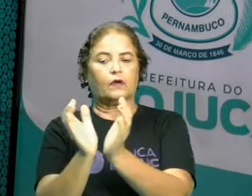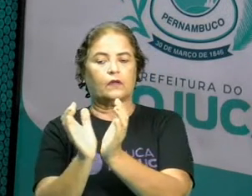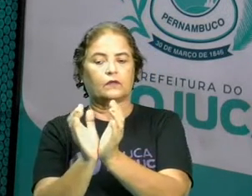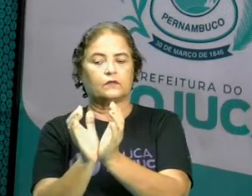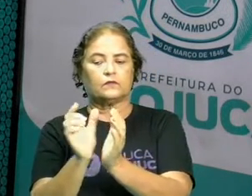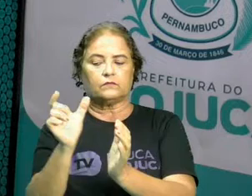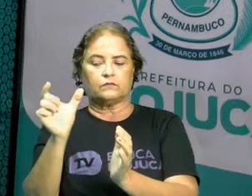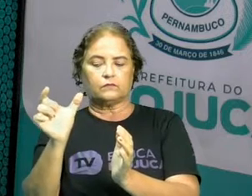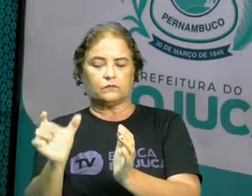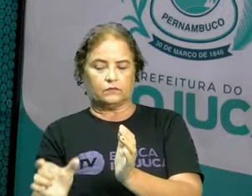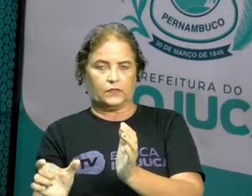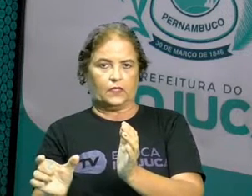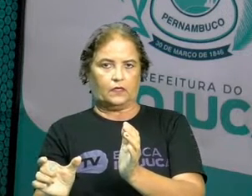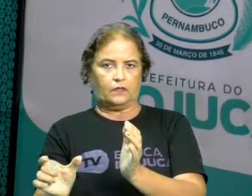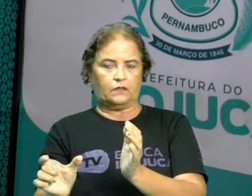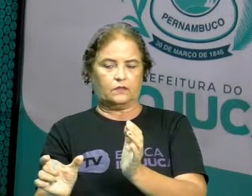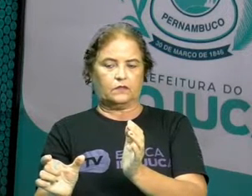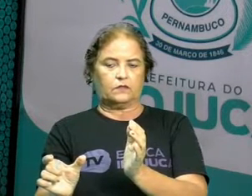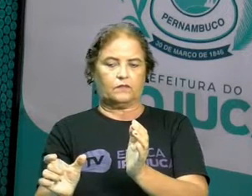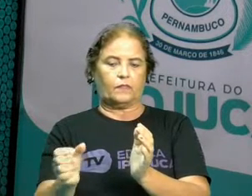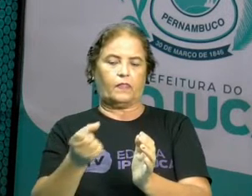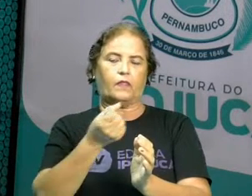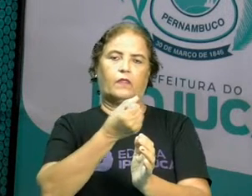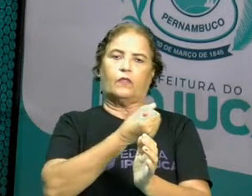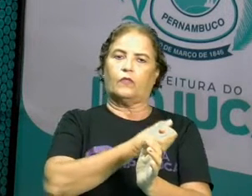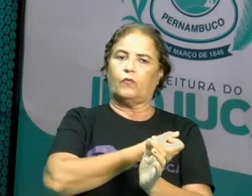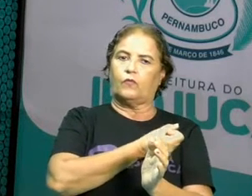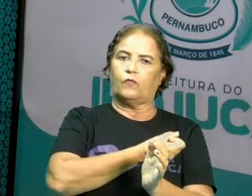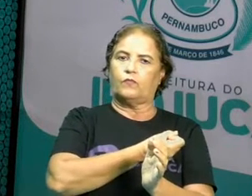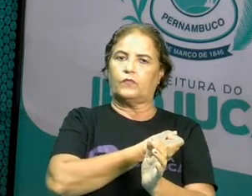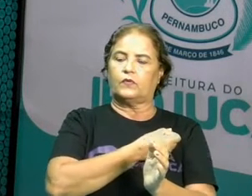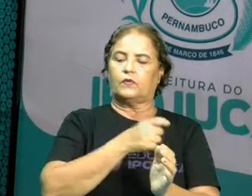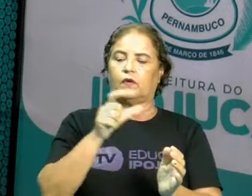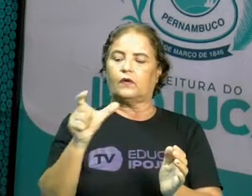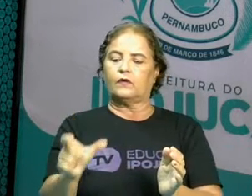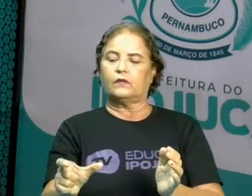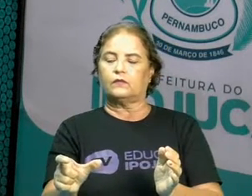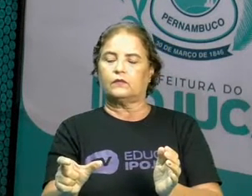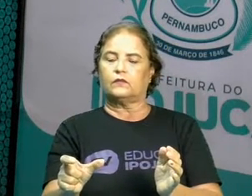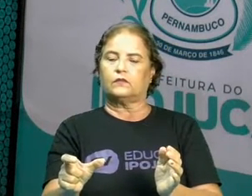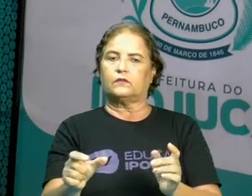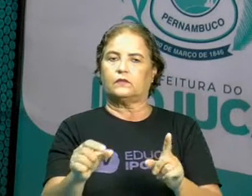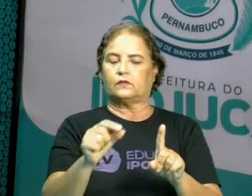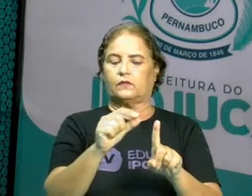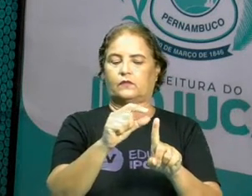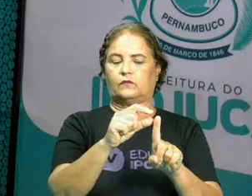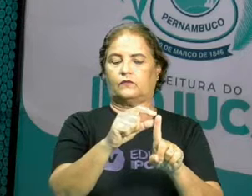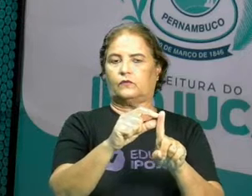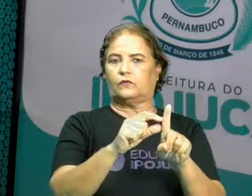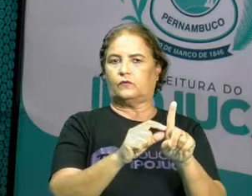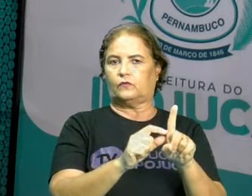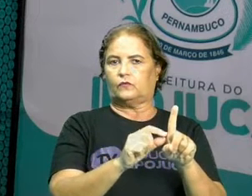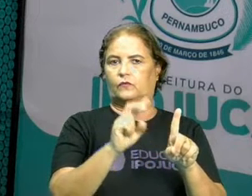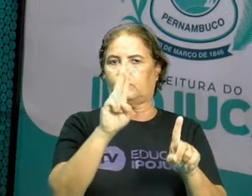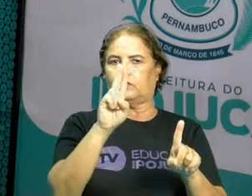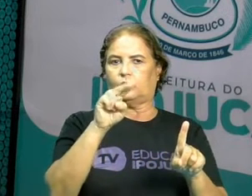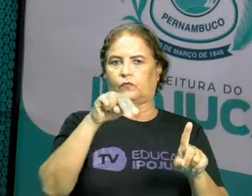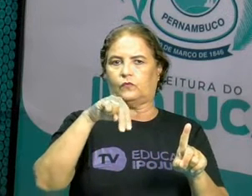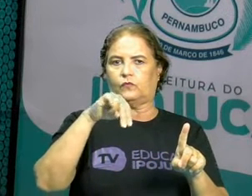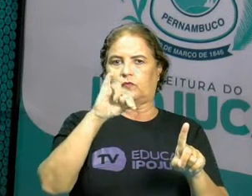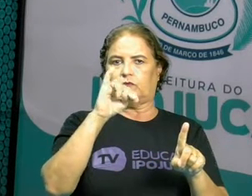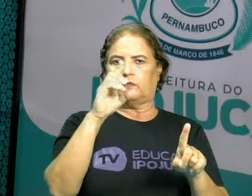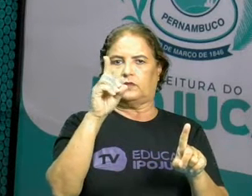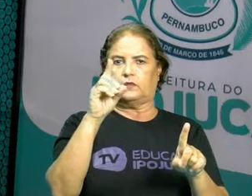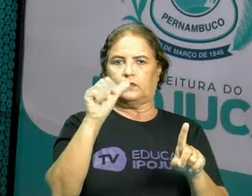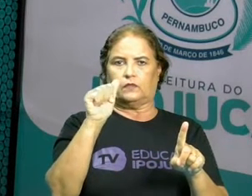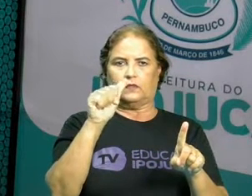primeira classe dos números. Nós chamamos de classe das unidades, porque a nossa maior referência é